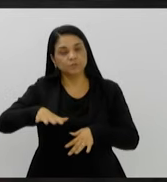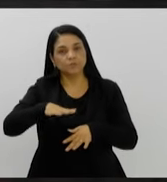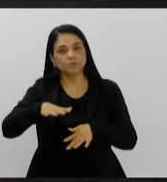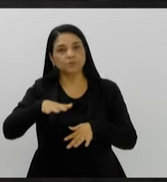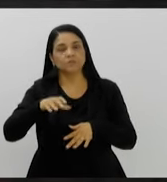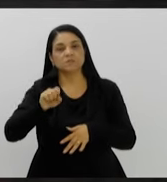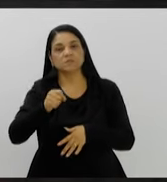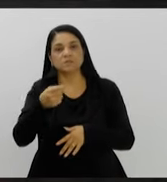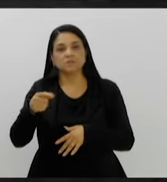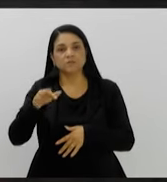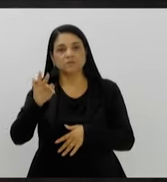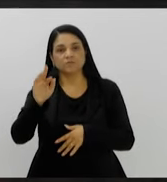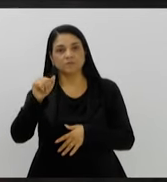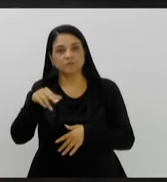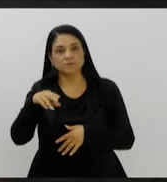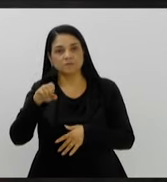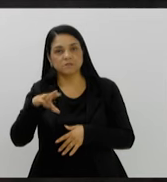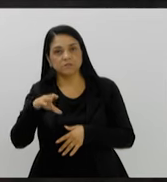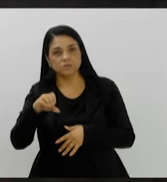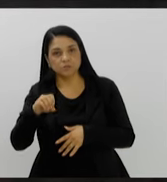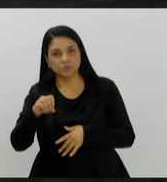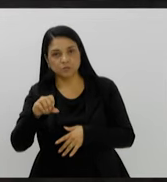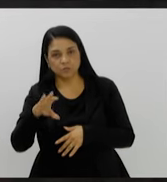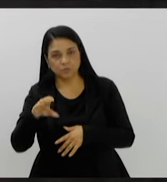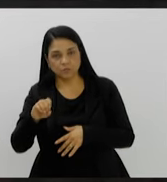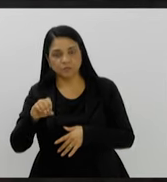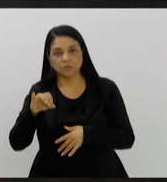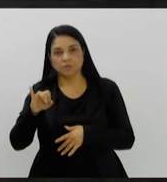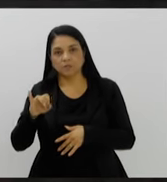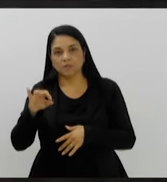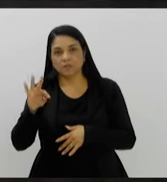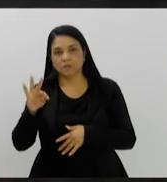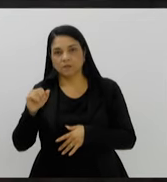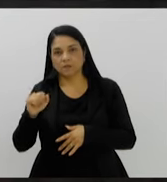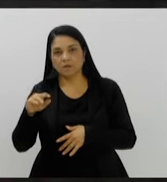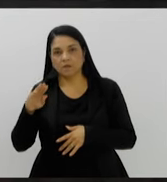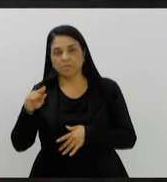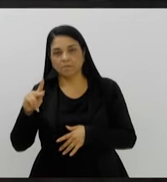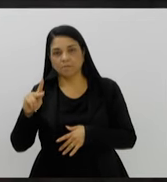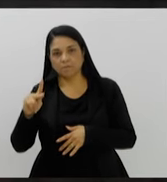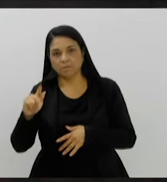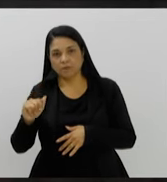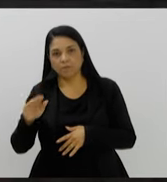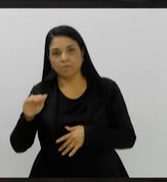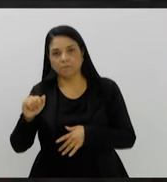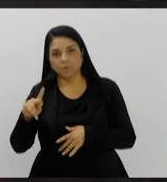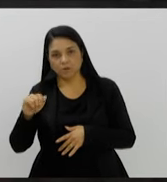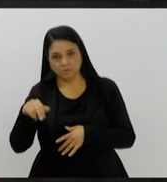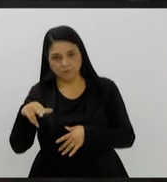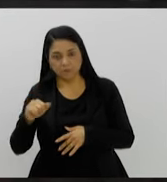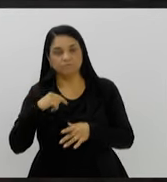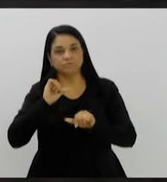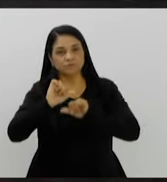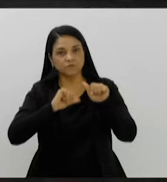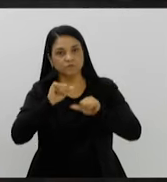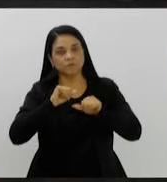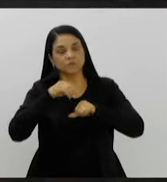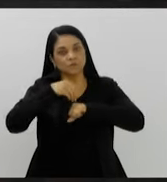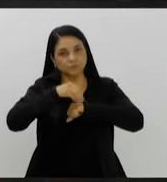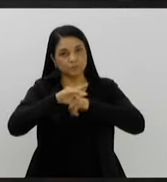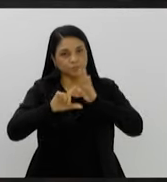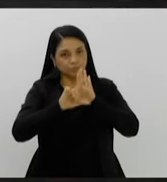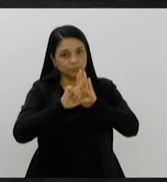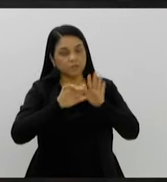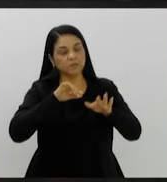Itabapoan no Rio de Janeiro parecer da comissão de indicações legislativas pela transformação indicação